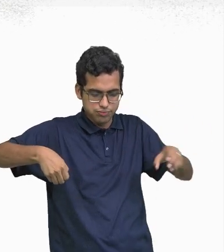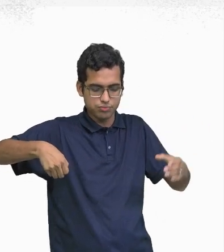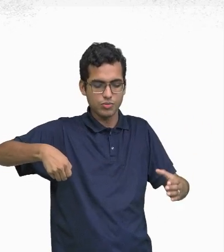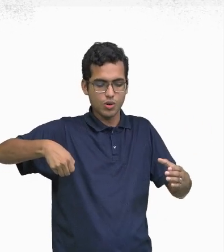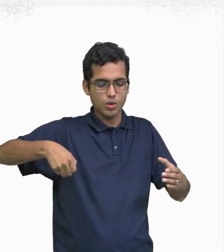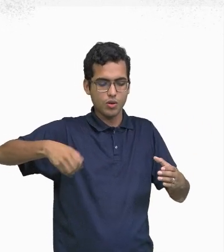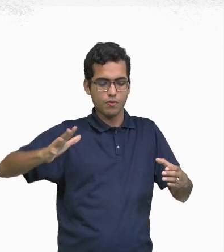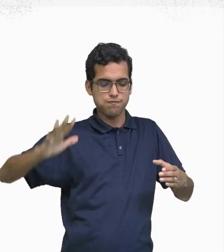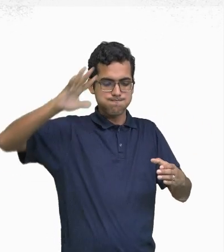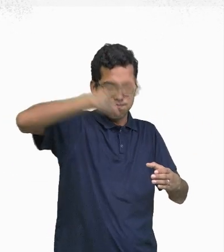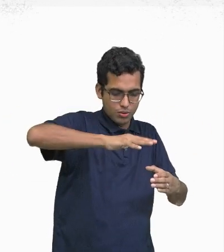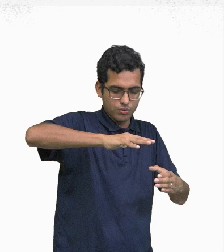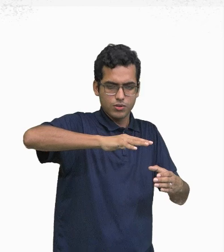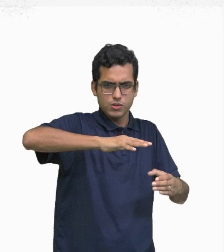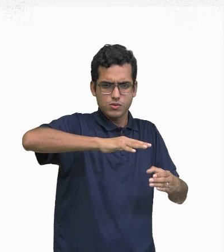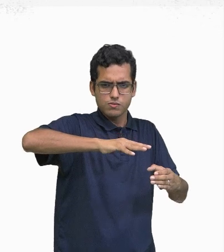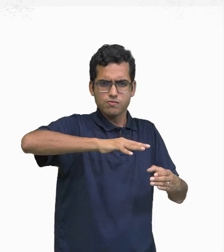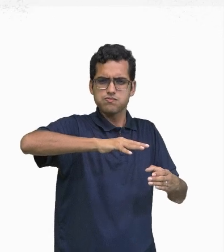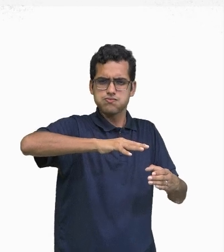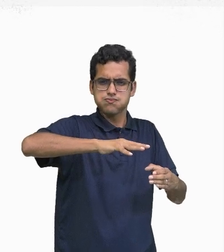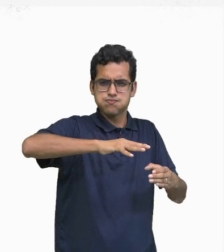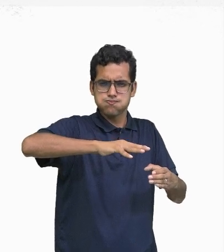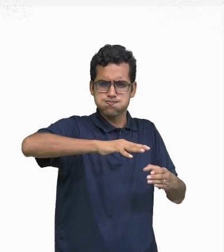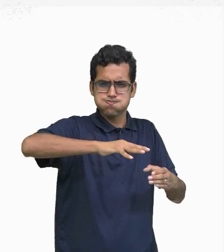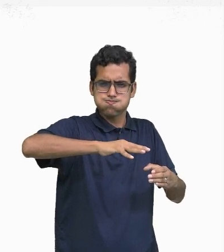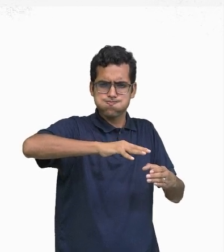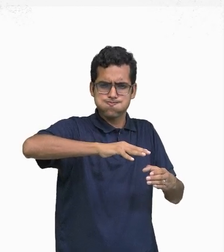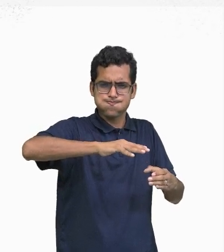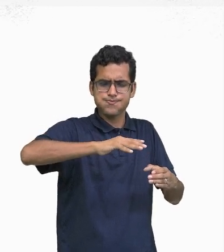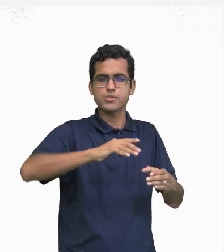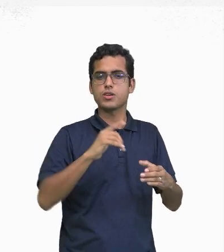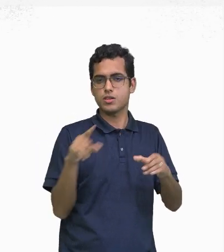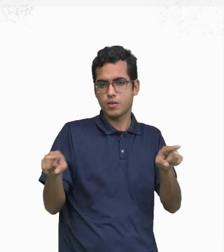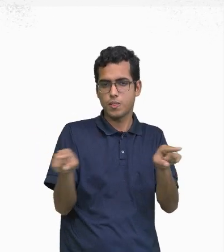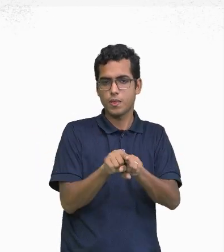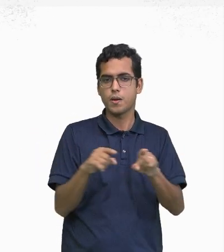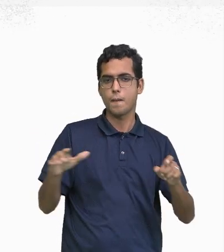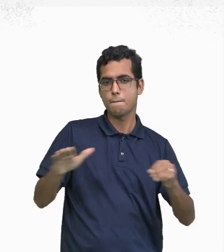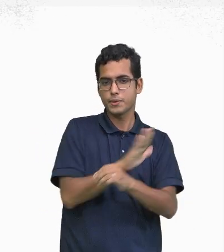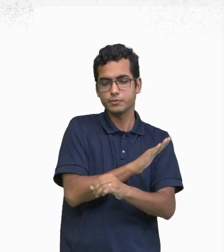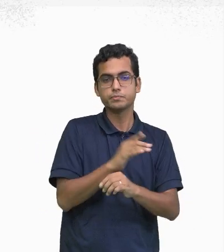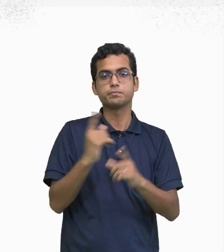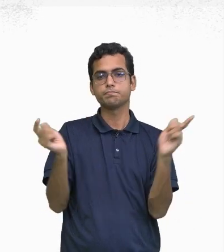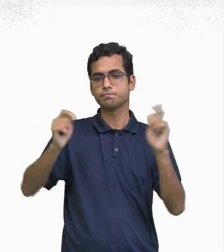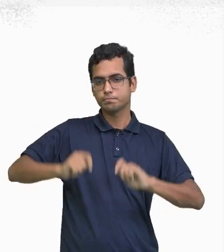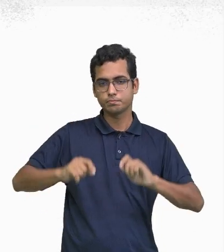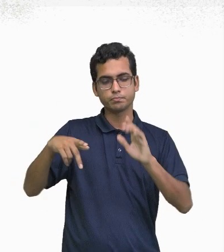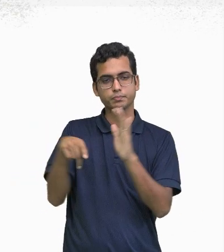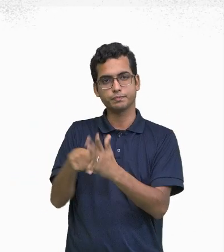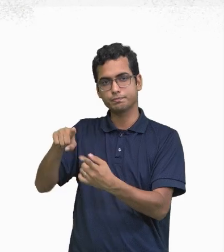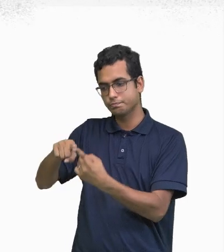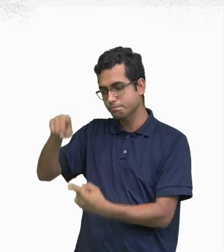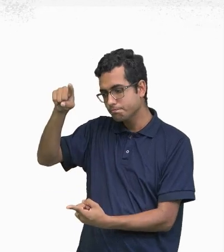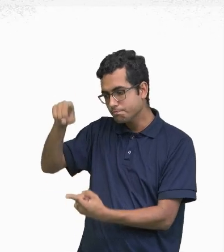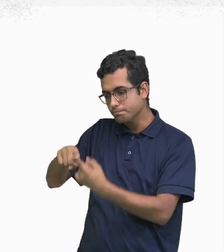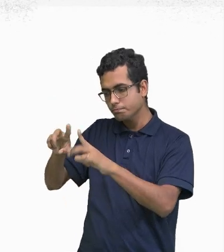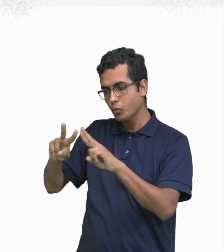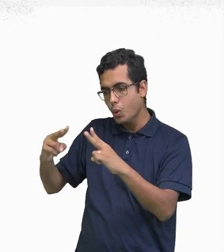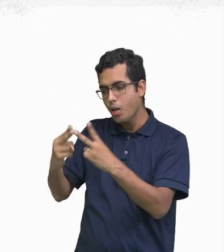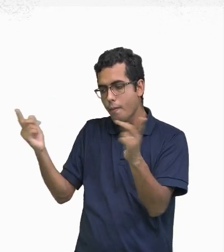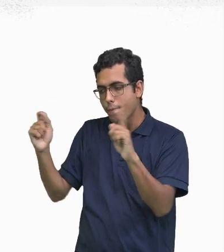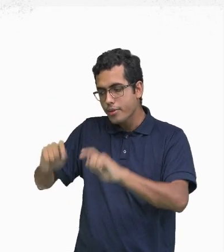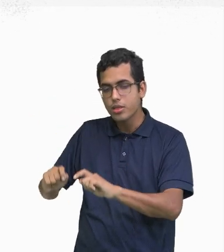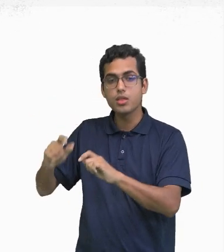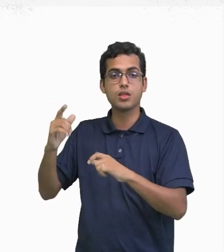está trabalhando aí com volume e capacidade, é interessante que você saiba, que você deixe anotado aí